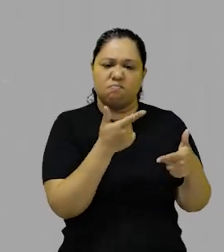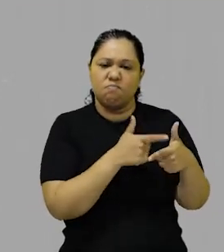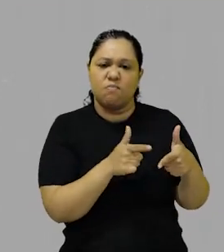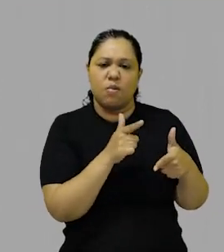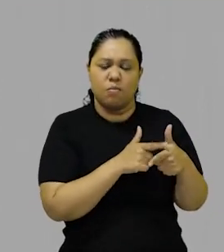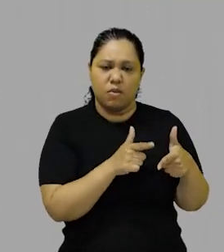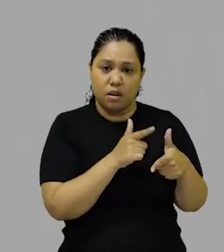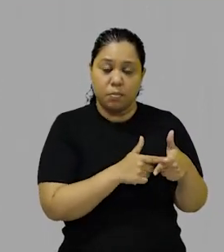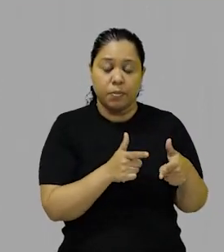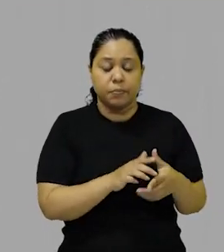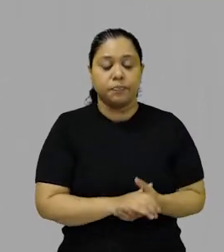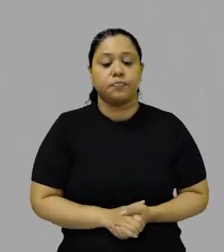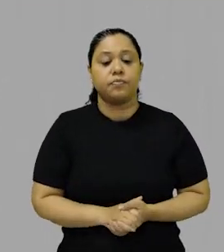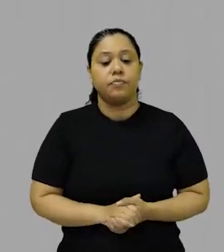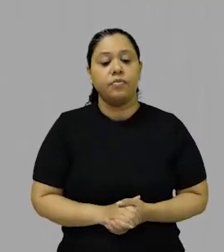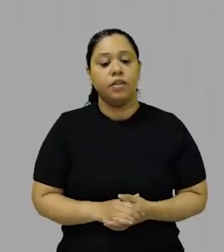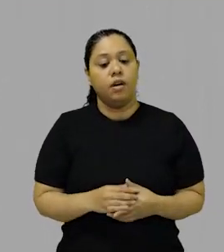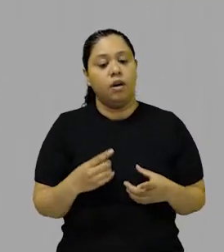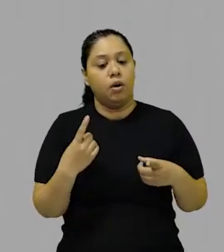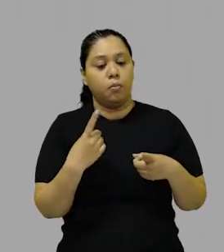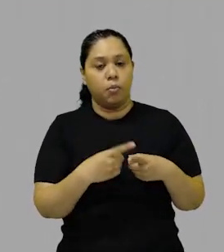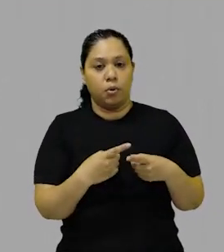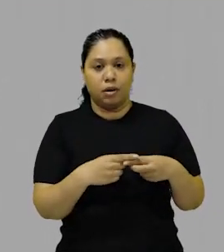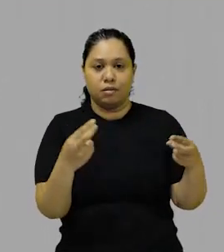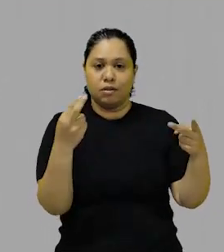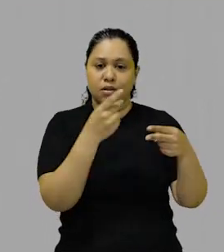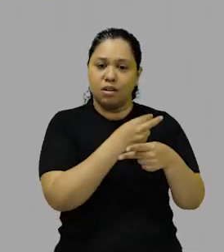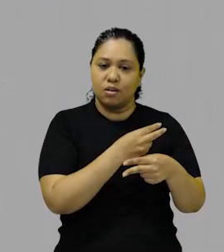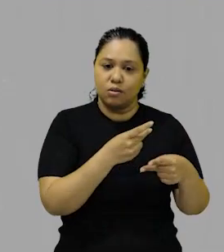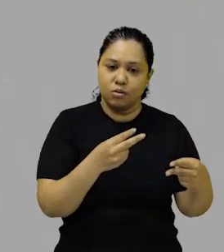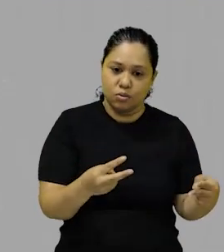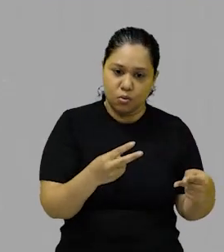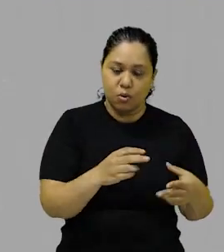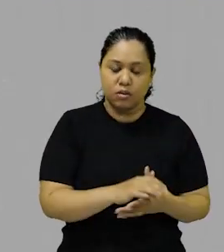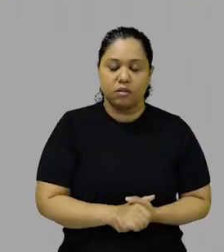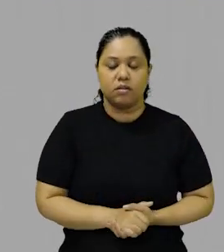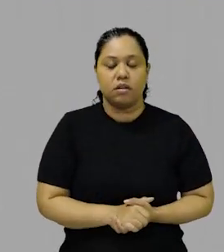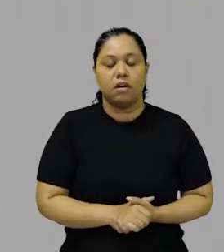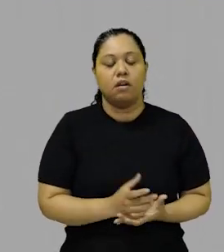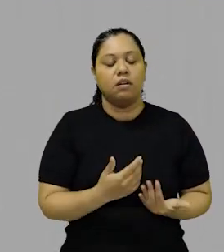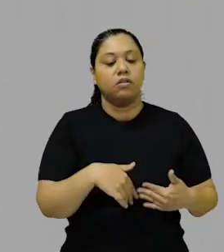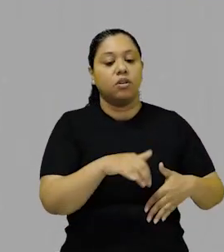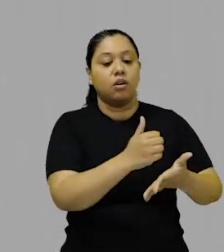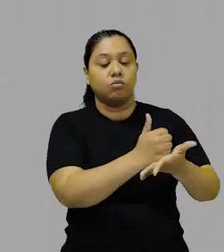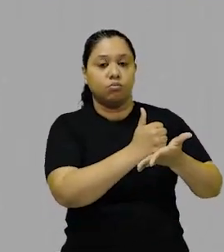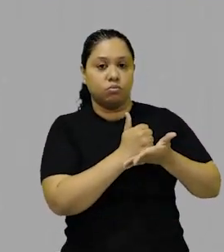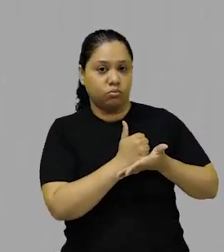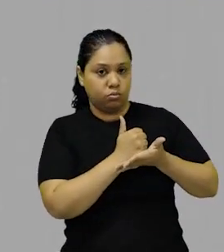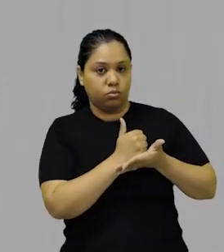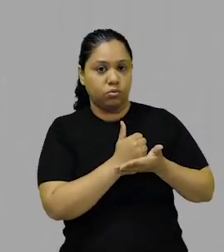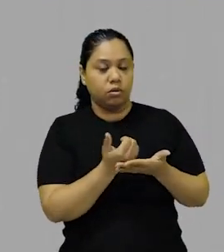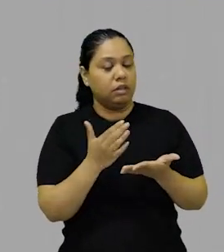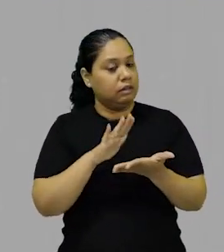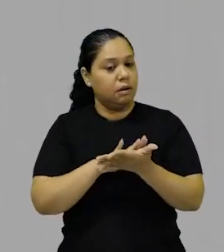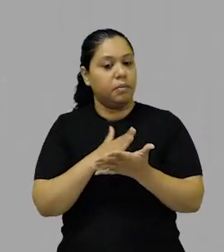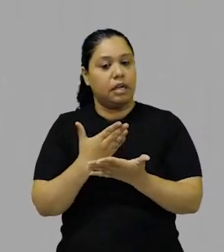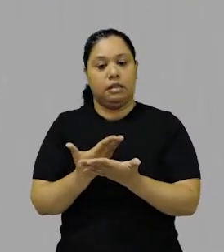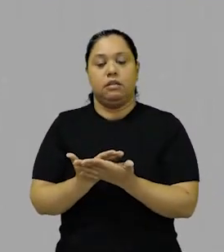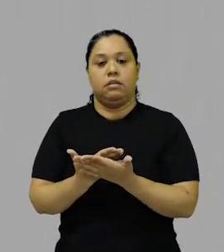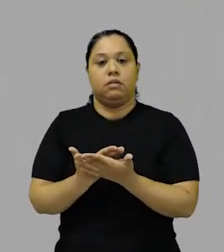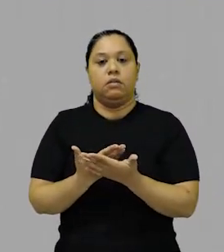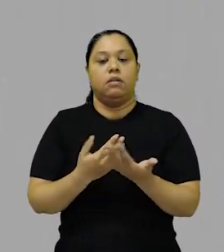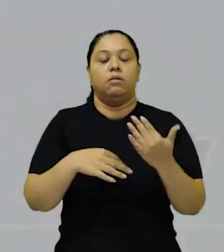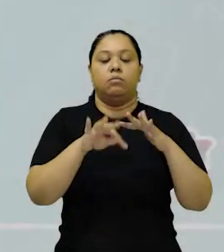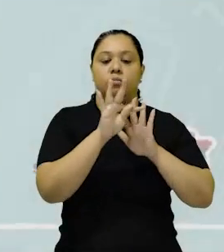crise? Porque tudo isso te dá embasamento, te fundamenta informações que podem te ajudar lá na interpretação do